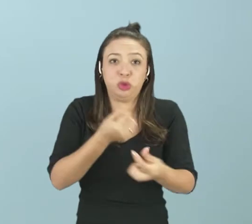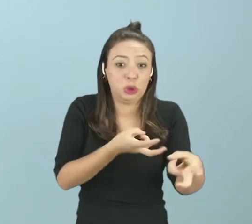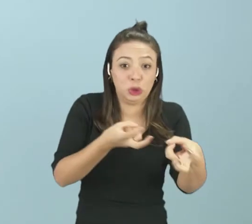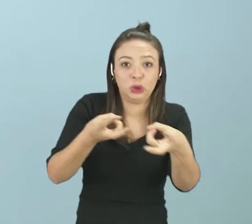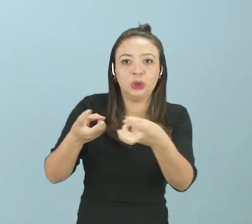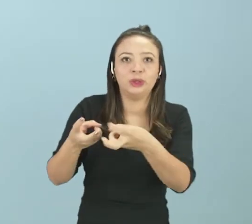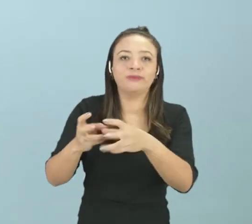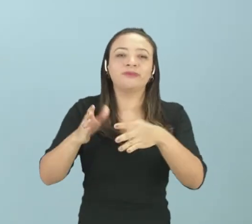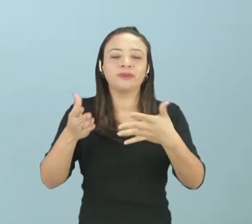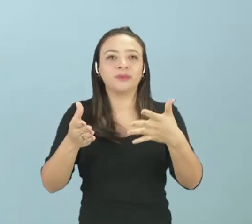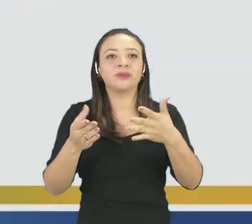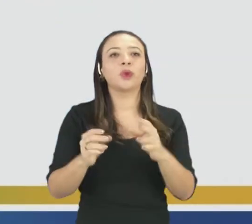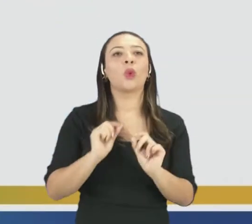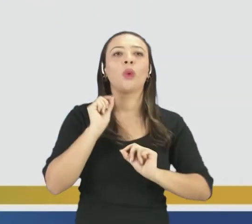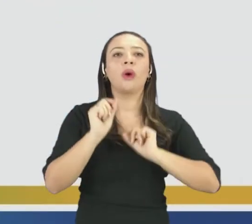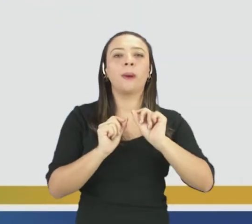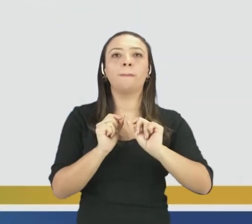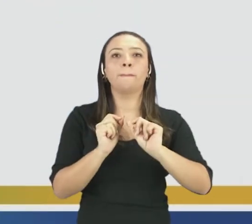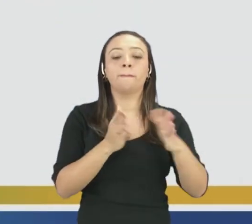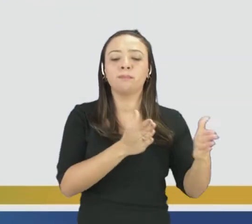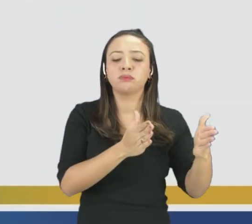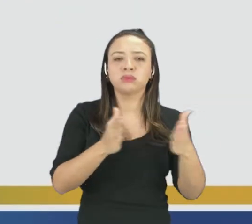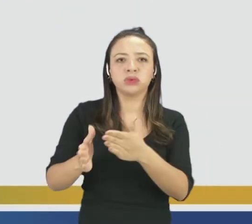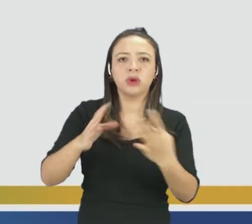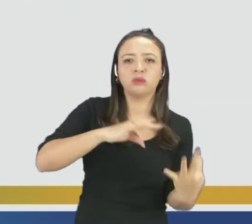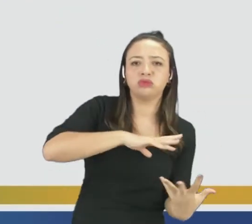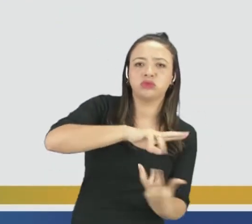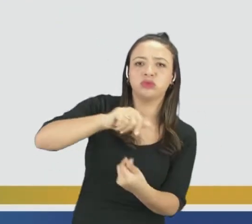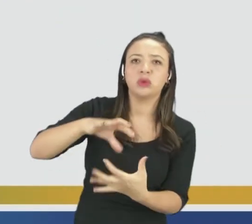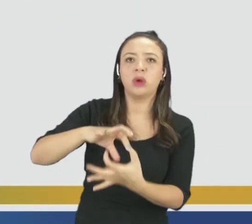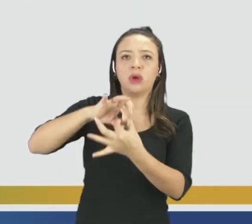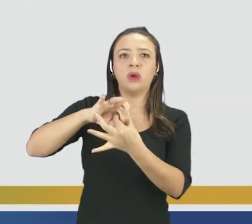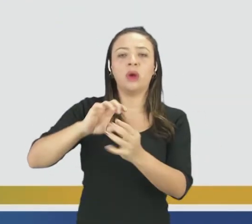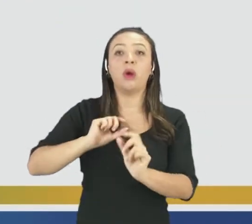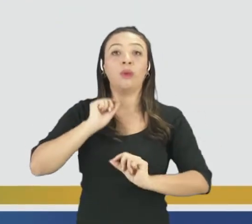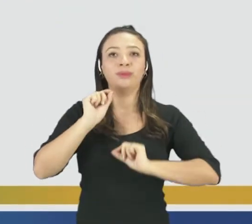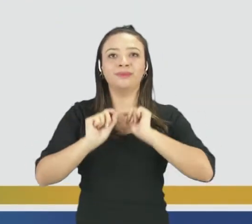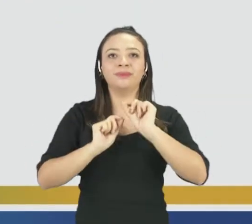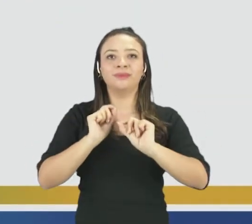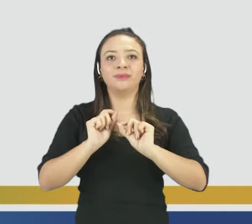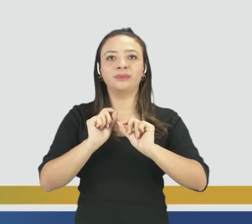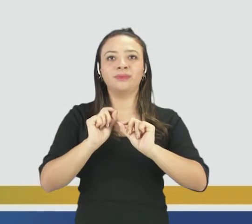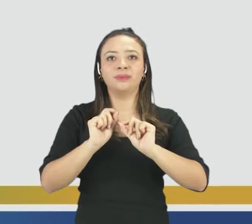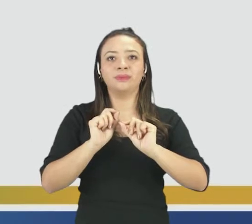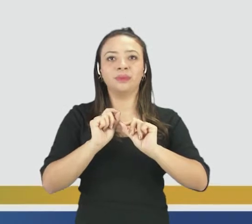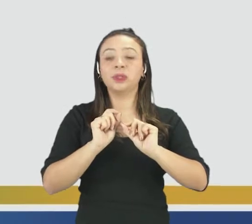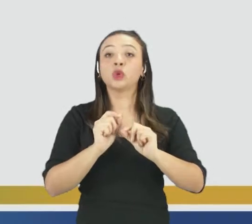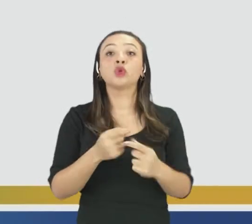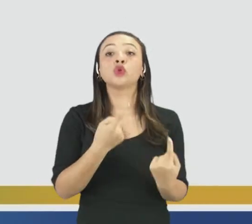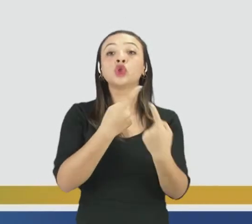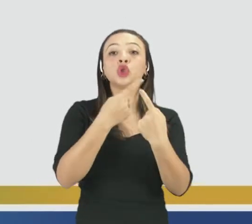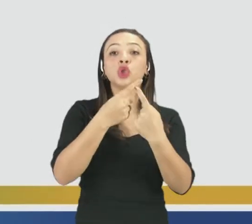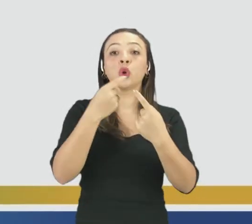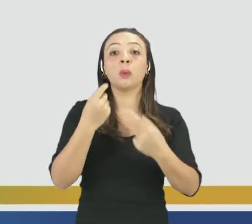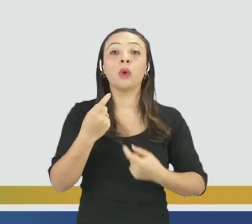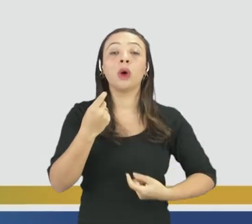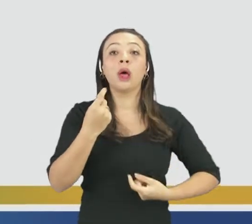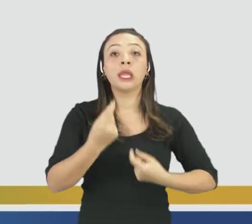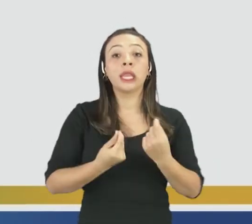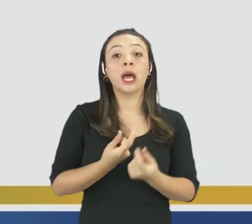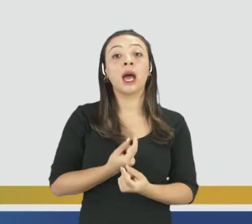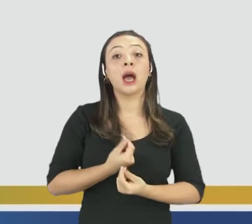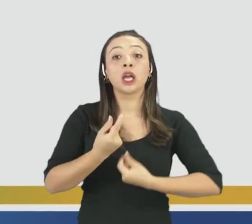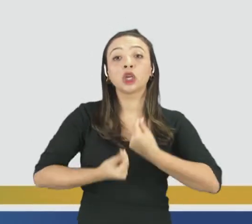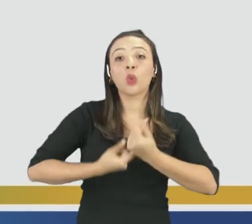Então vamos ao conceito o processo de globalização é um fenômeno do modelo econômico capitalista o